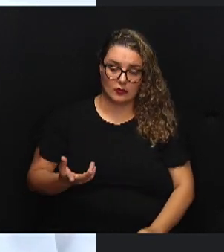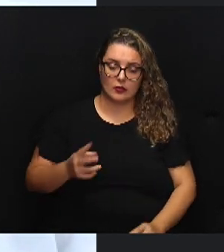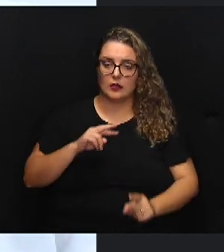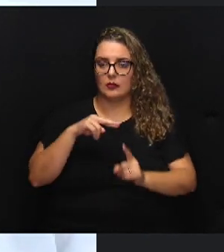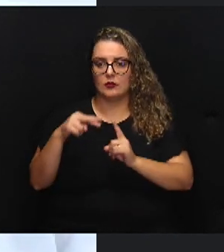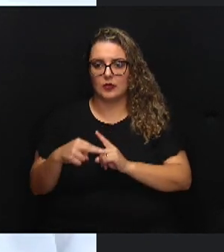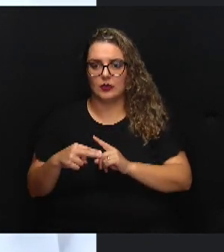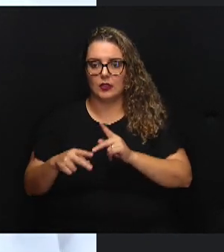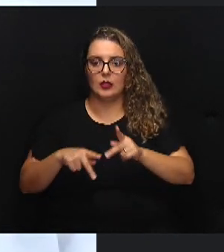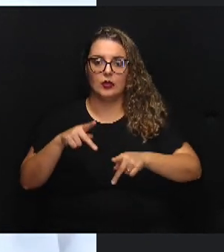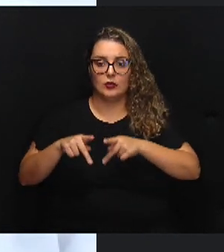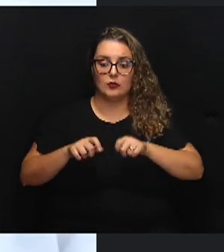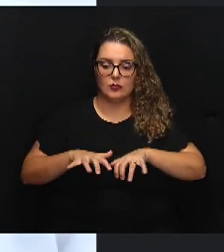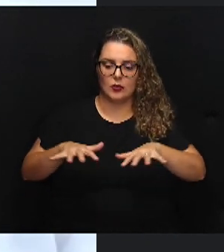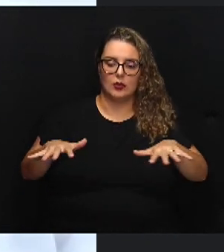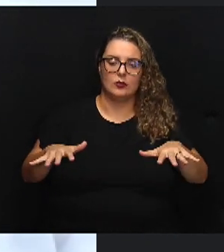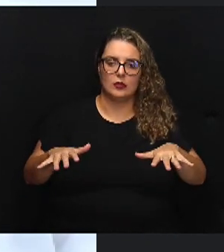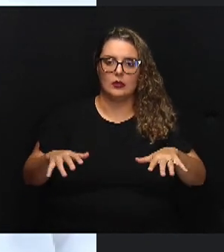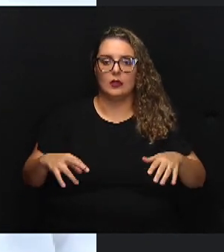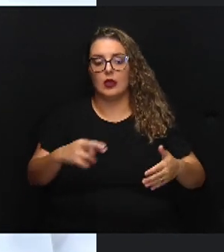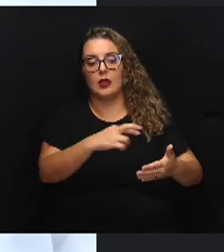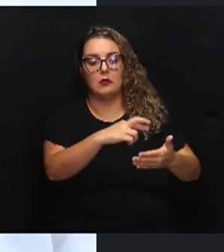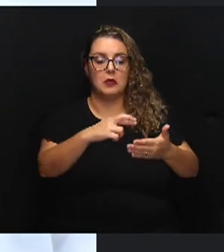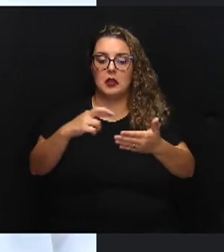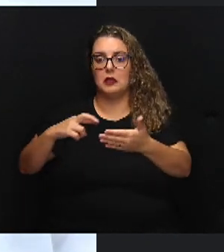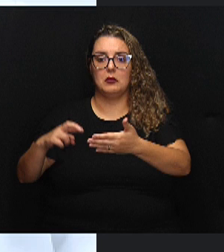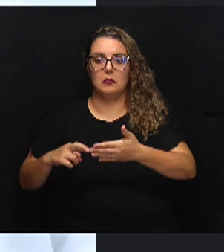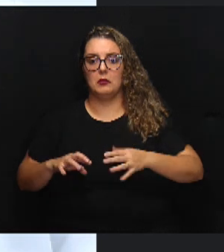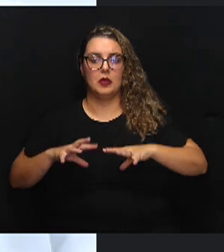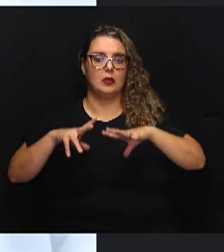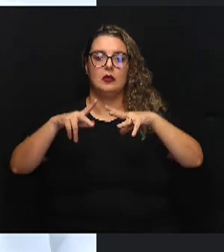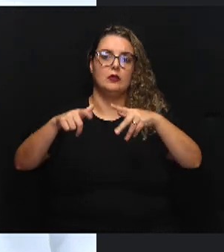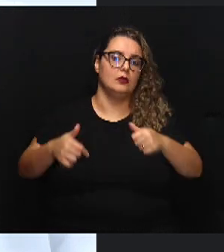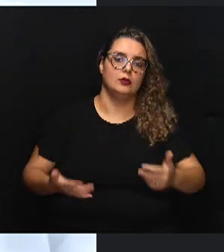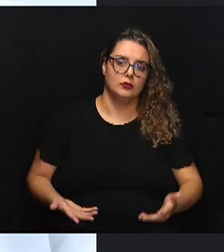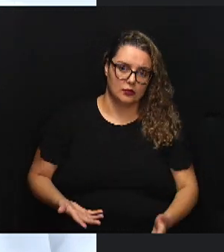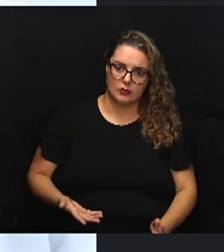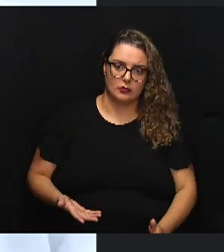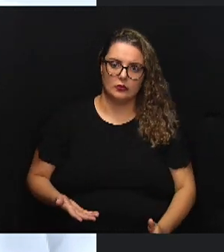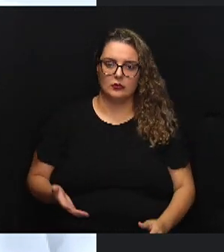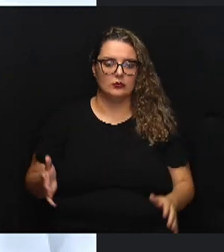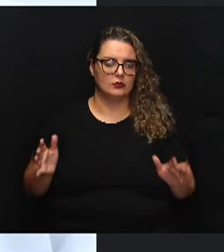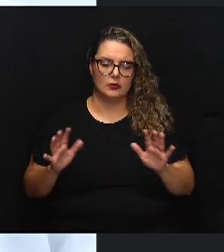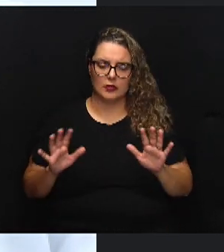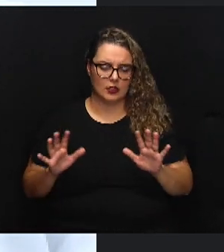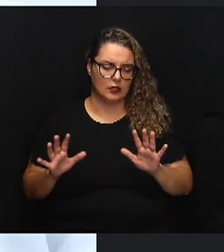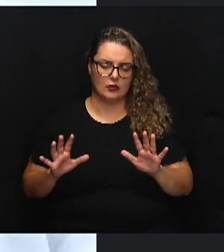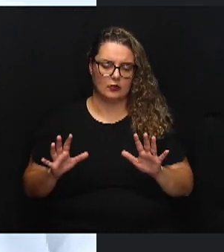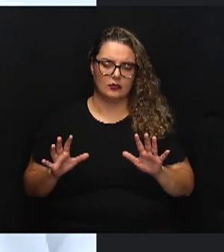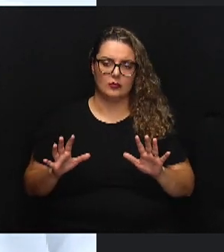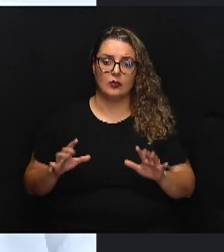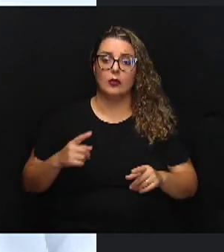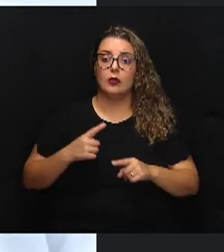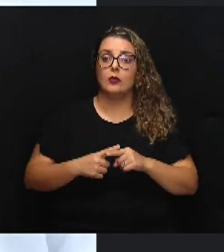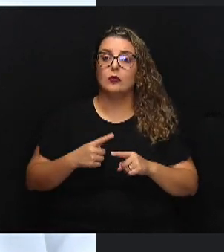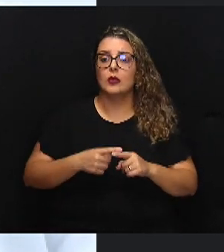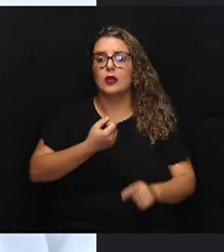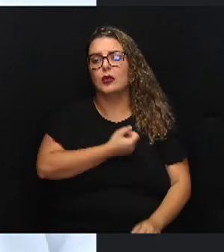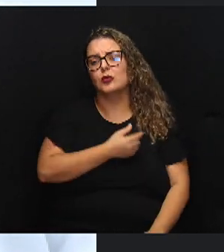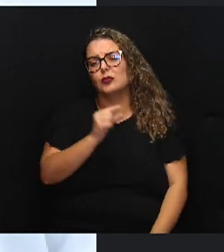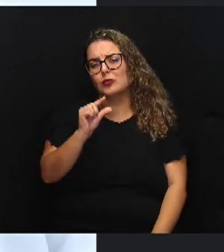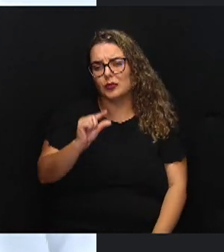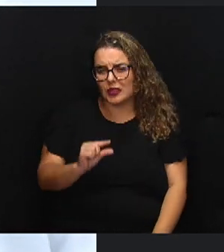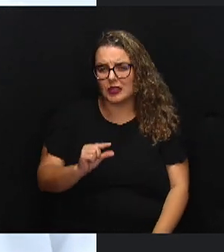vista populacional, sair investigando absolutamente todo mundo. Não vale a pena, porque é um número pequeno